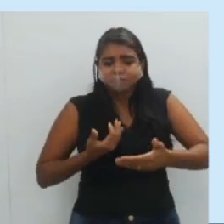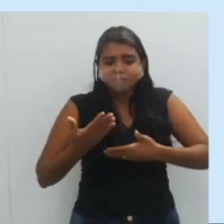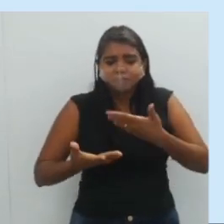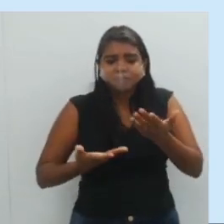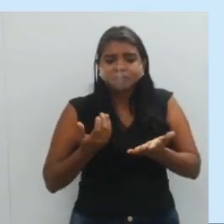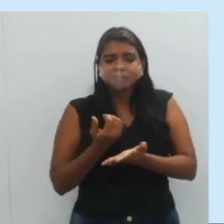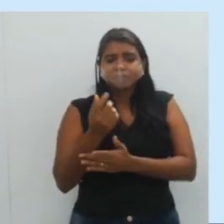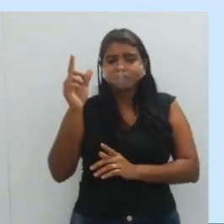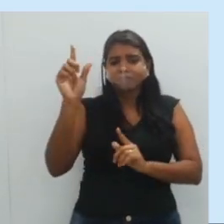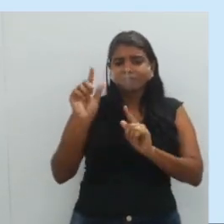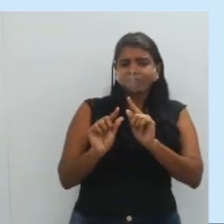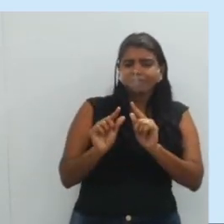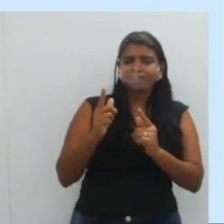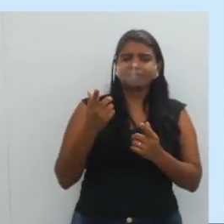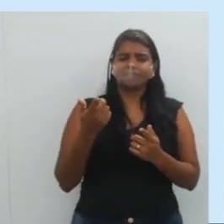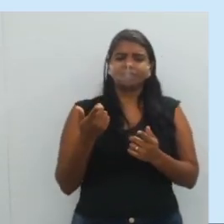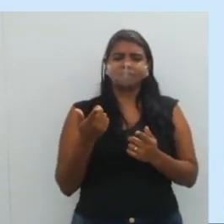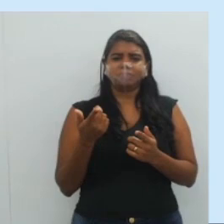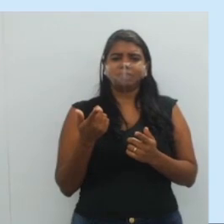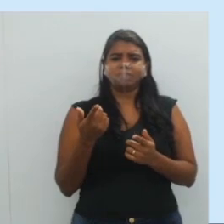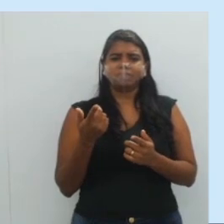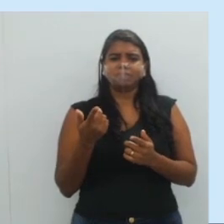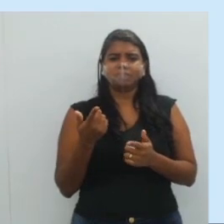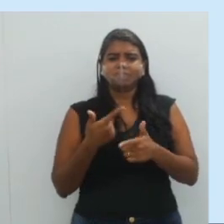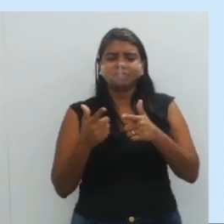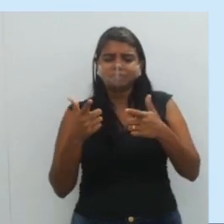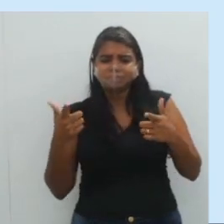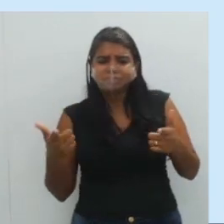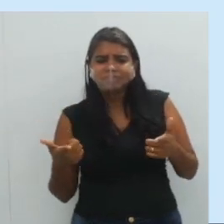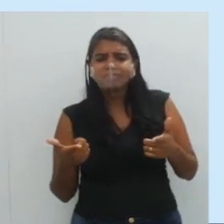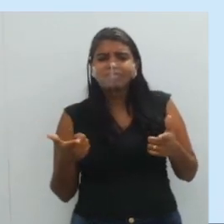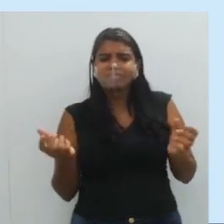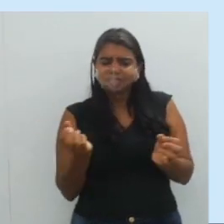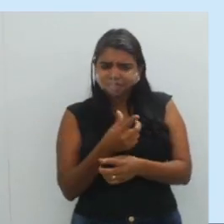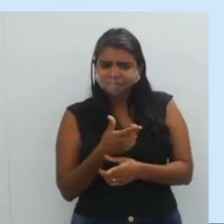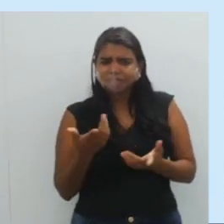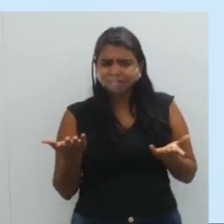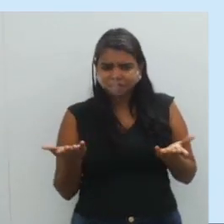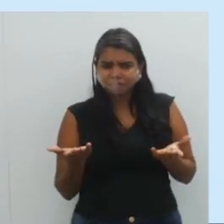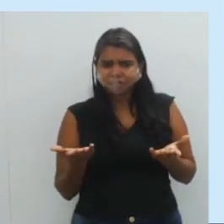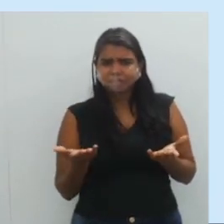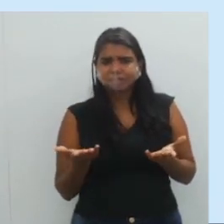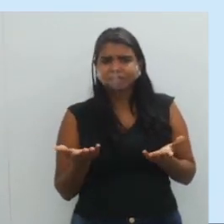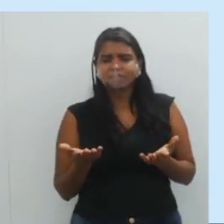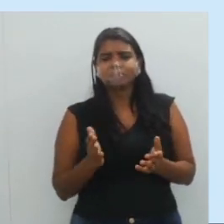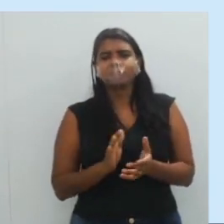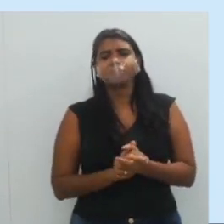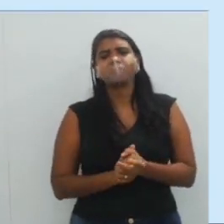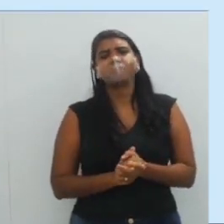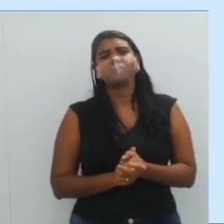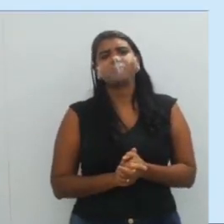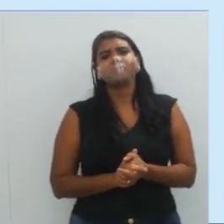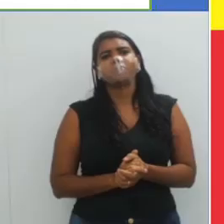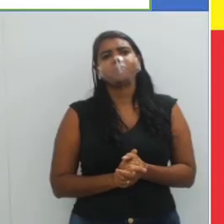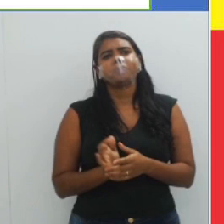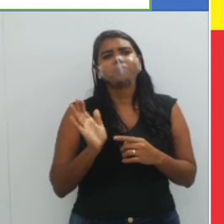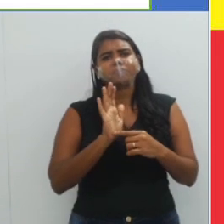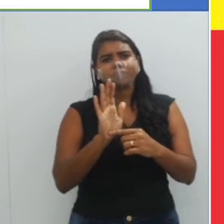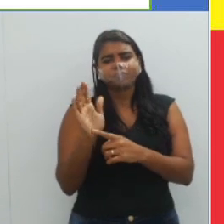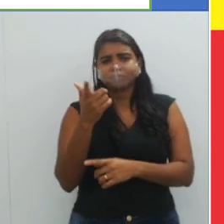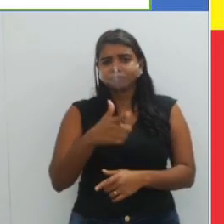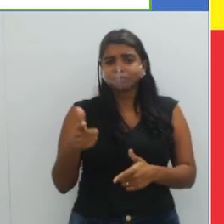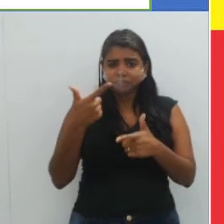para diminuir, minimizar essa situação? Seria melhor acabar, não é isso? Então vamos utilizar a